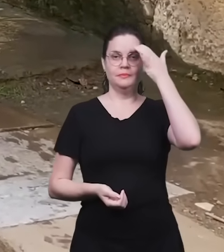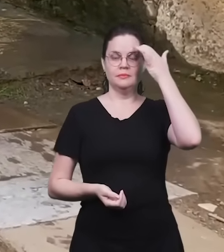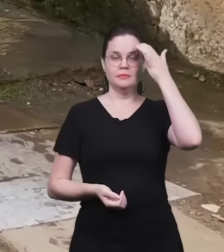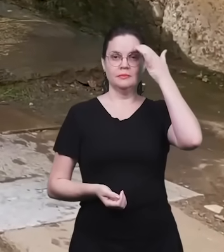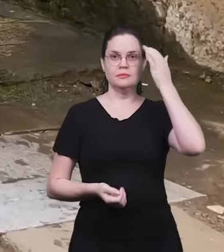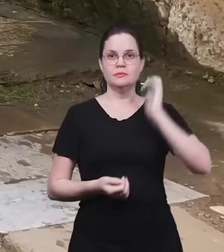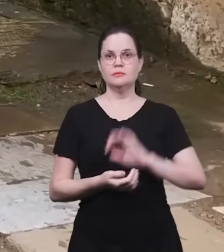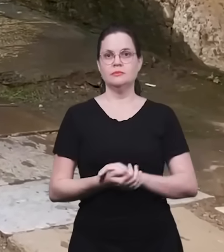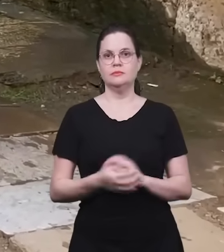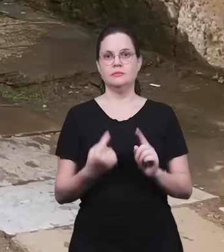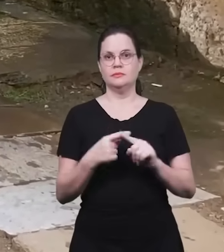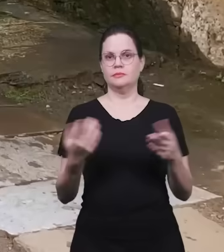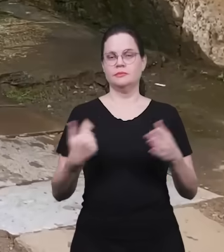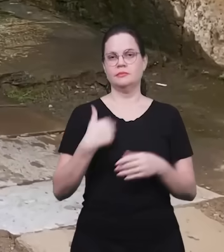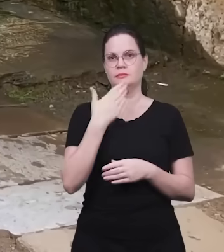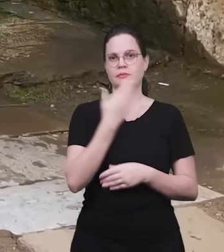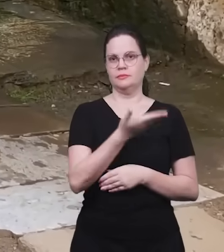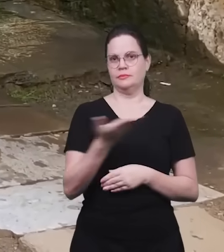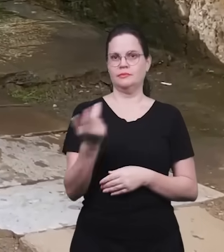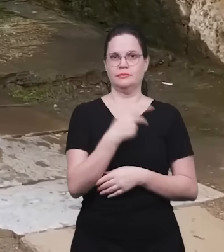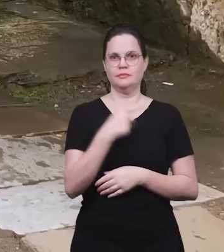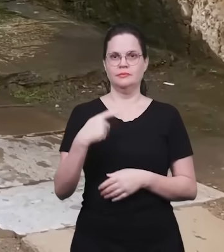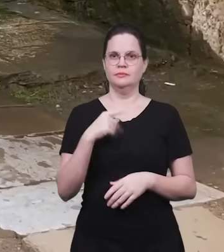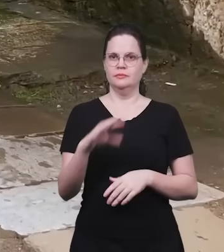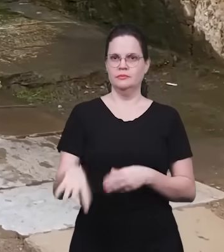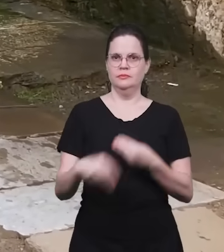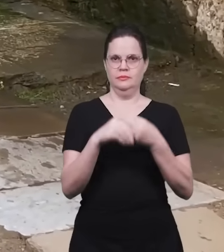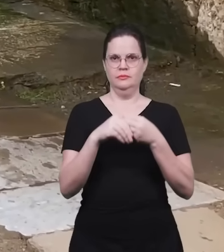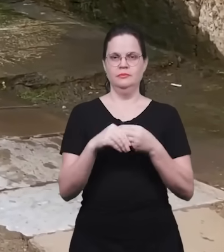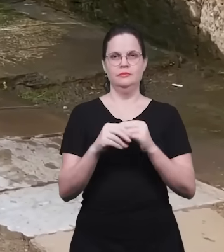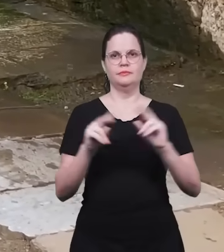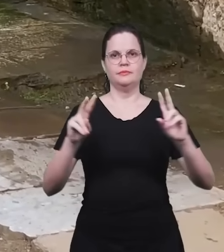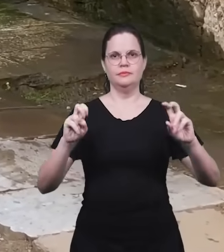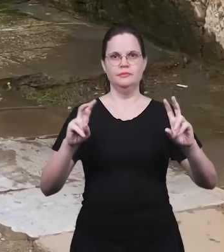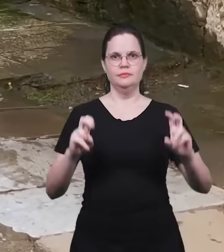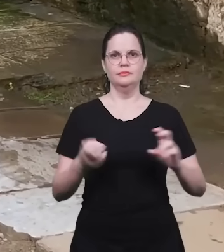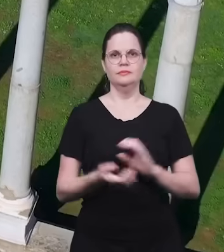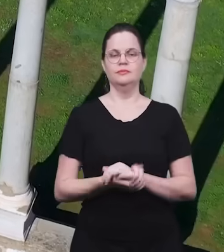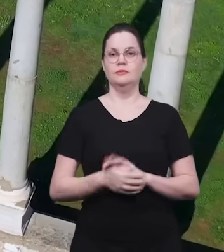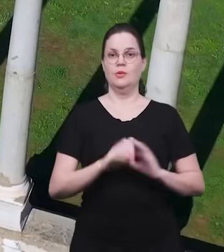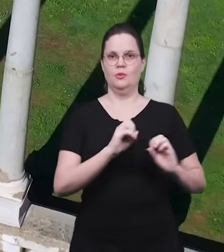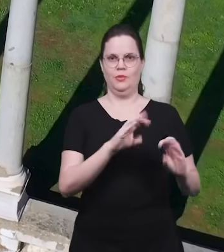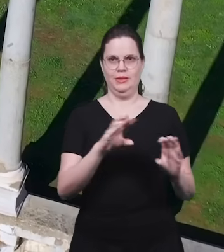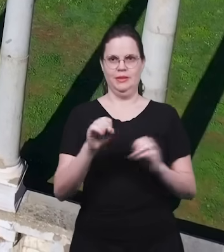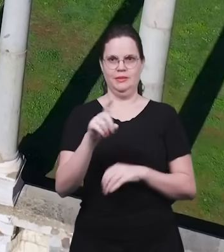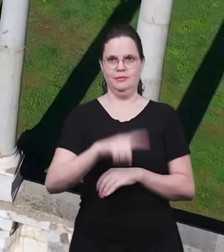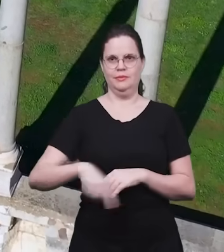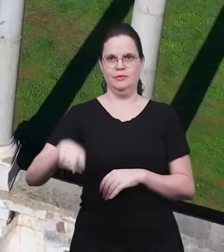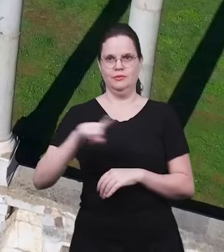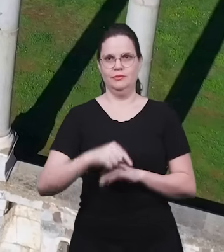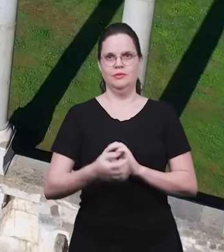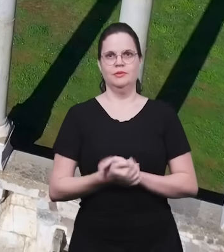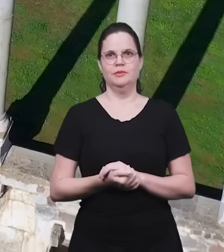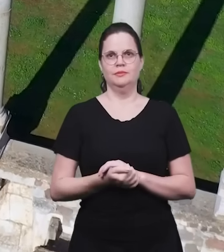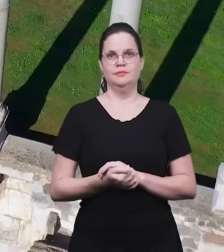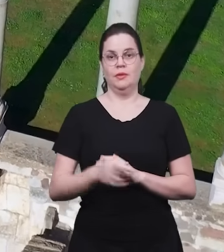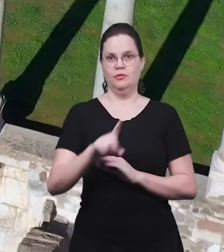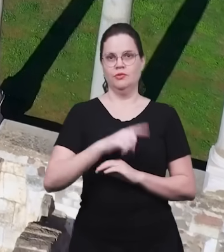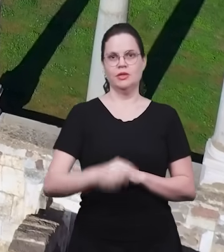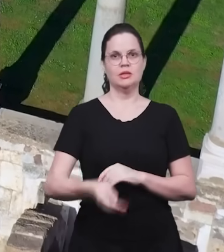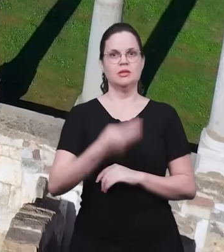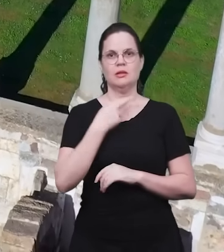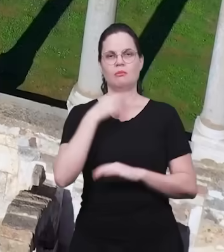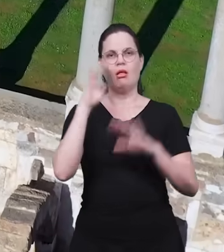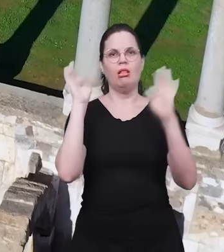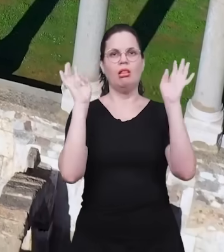textos bíblicos. Mas eu deixo agora que os pastores completem esse ensino e ninguém, a igreja, não esteja